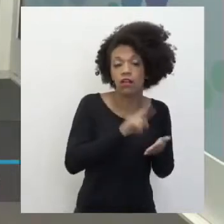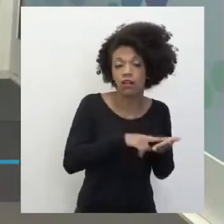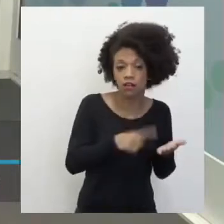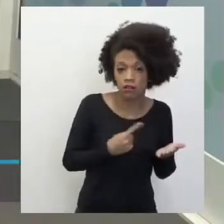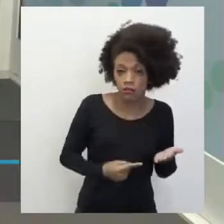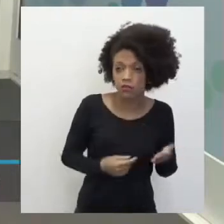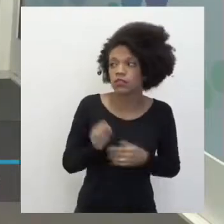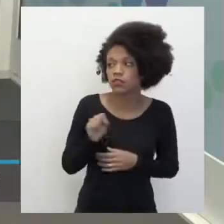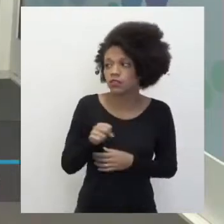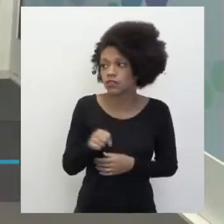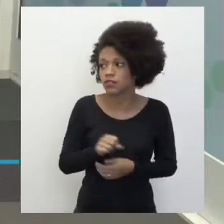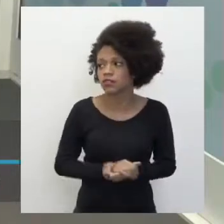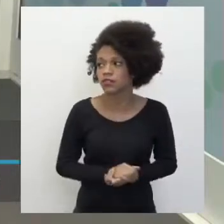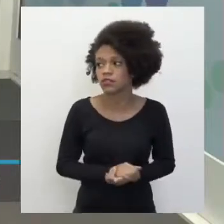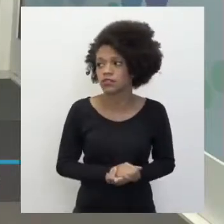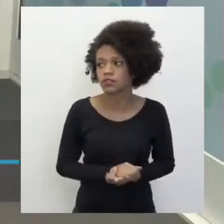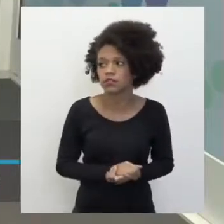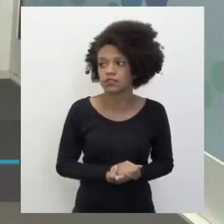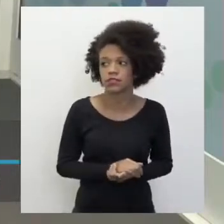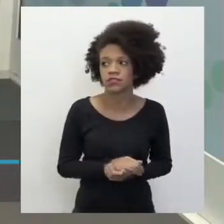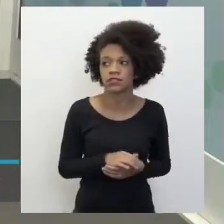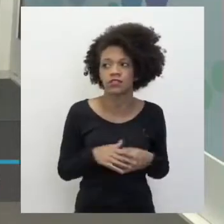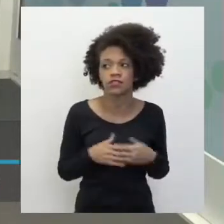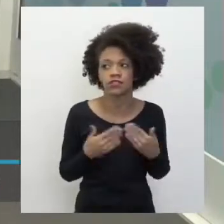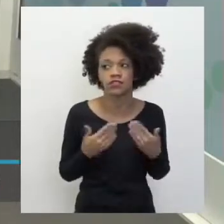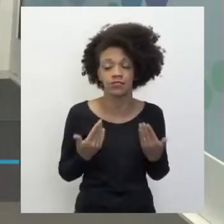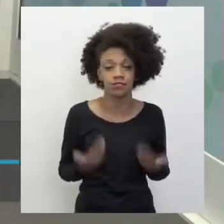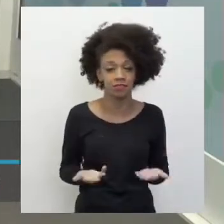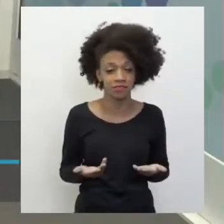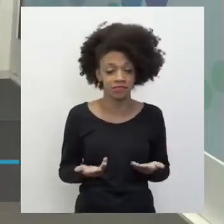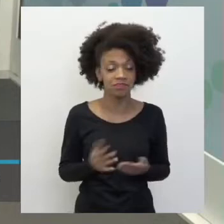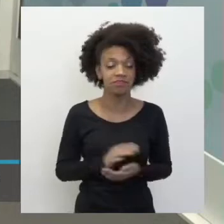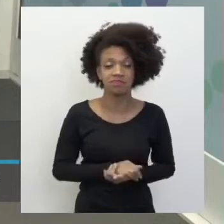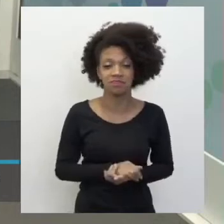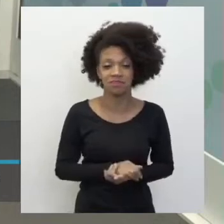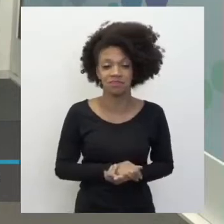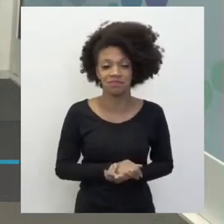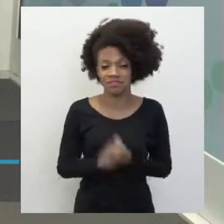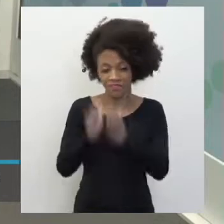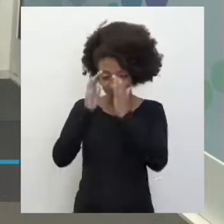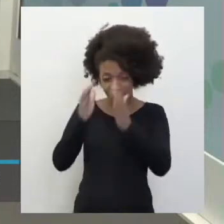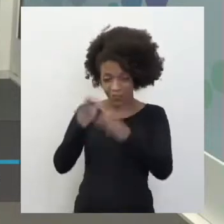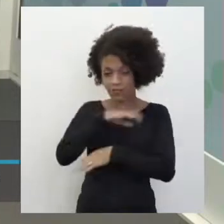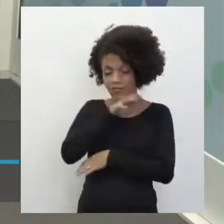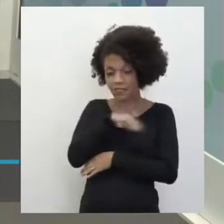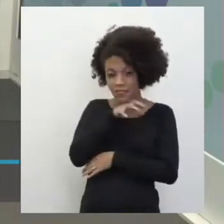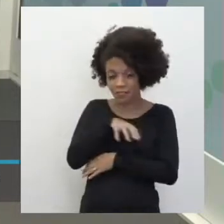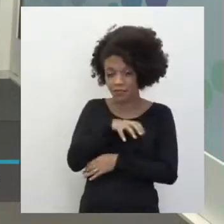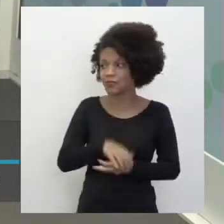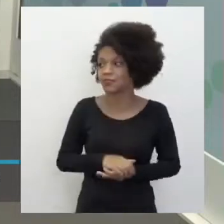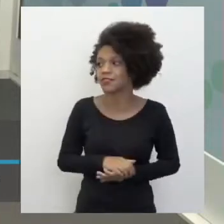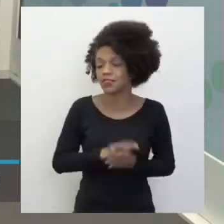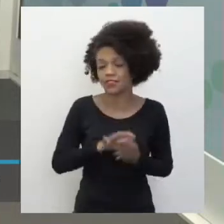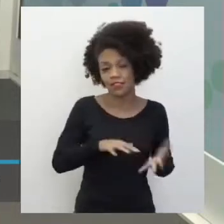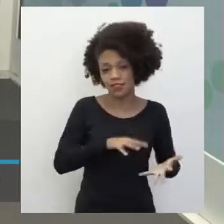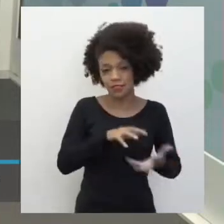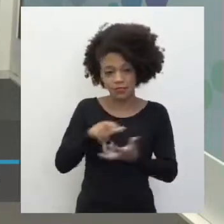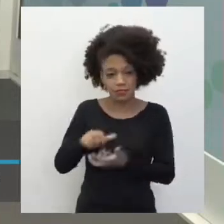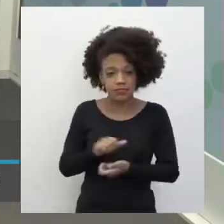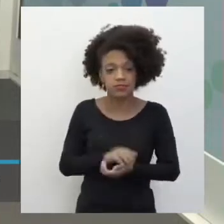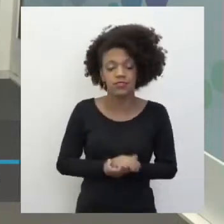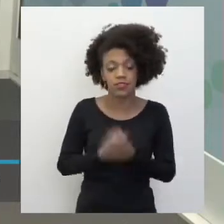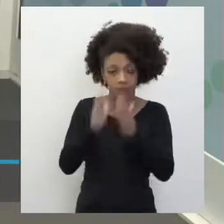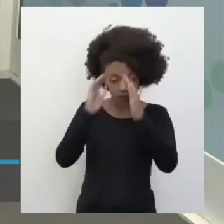estão. No Aprender Sempre, né? Eles estão perguntando, volume 3. O respeito aos animais e ao meio ambiente. Pro Laura. Pro Márcia,